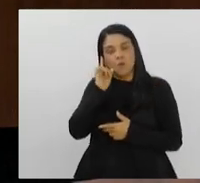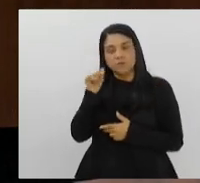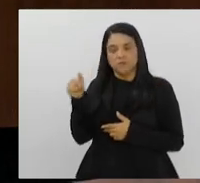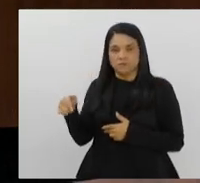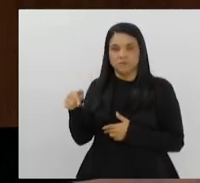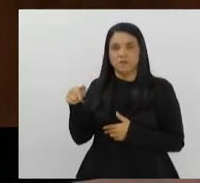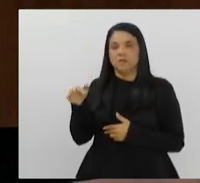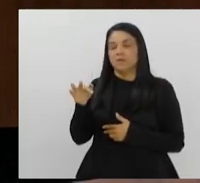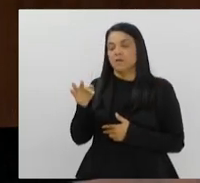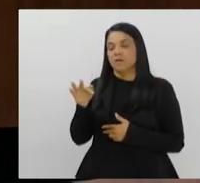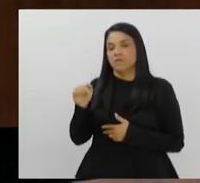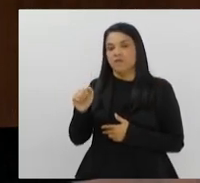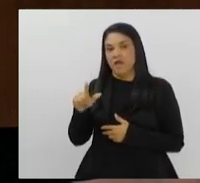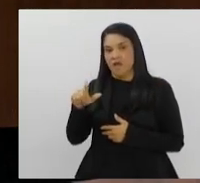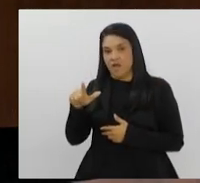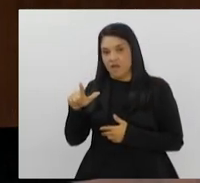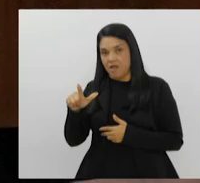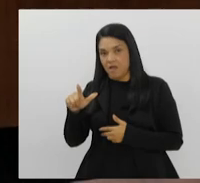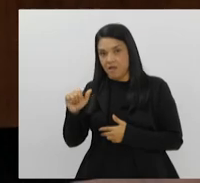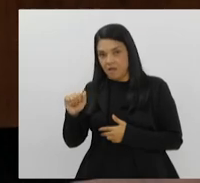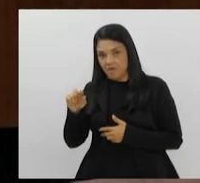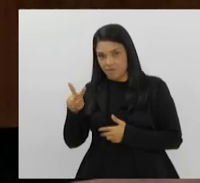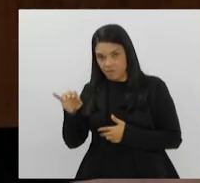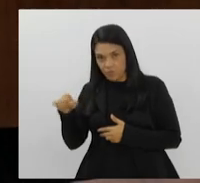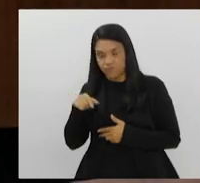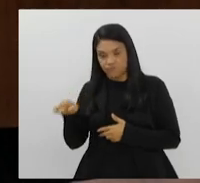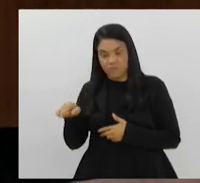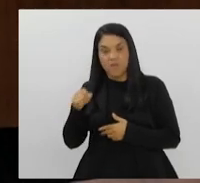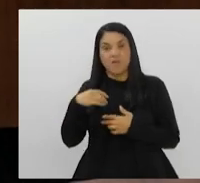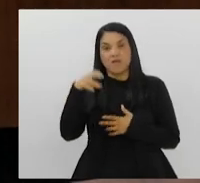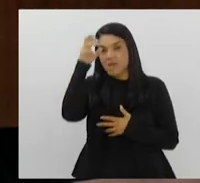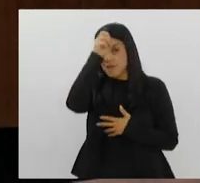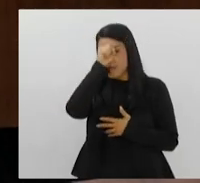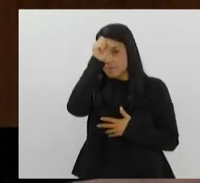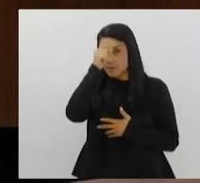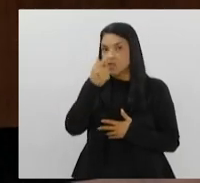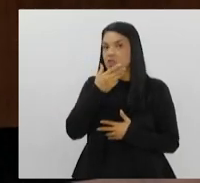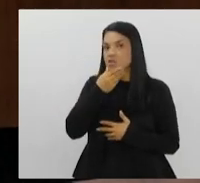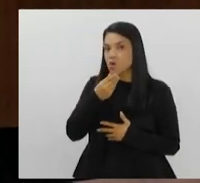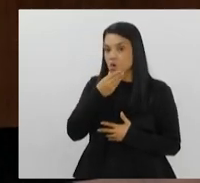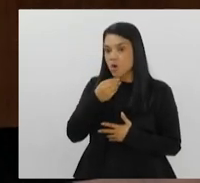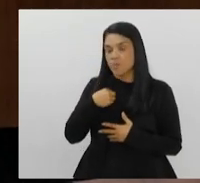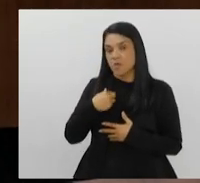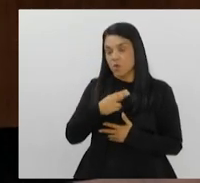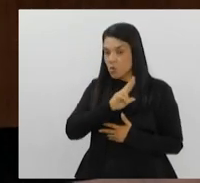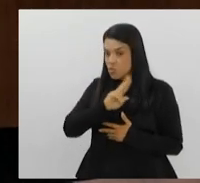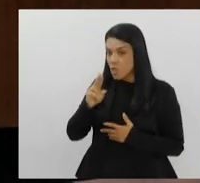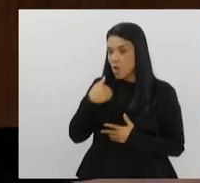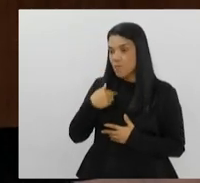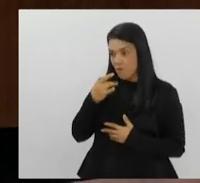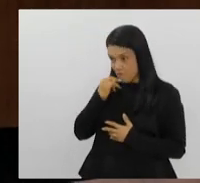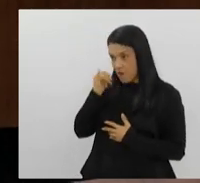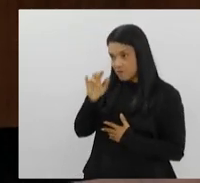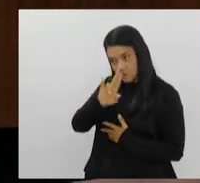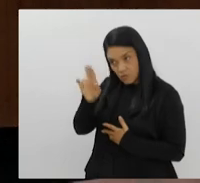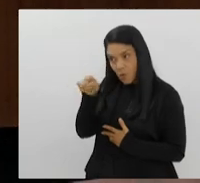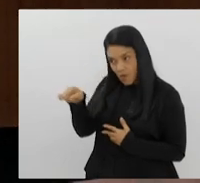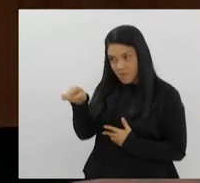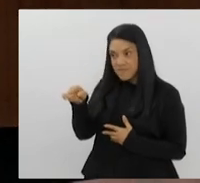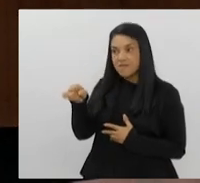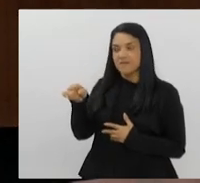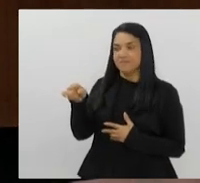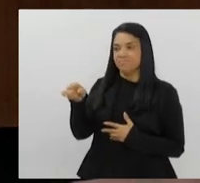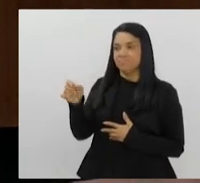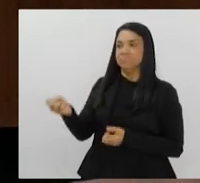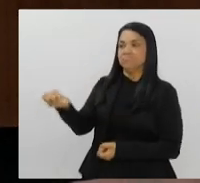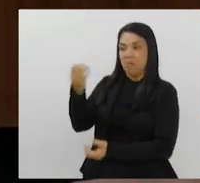Serafini, em primeiro lugar, ele tem que aprender a ser homem, quando for discutir com alguém, tem que citar. Eu estou lhe citando para o senhor reagir, falar o que bem